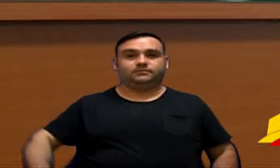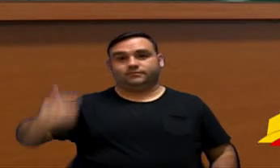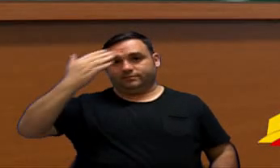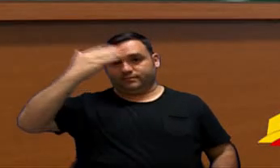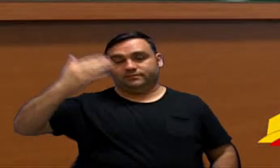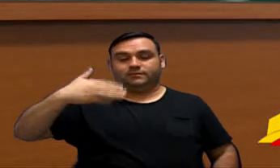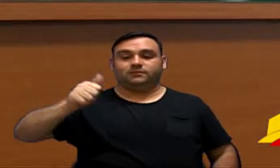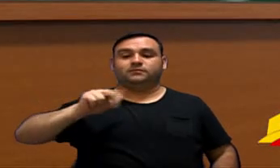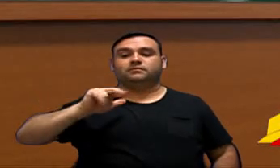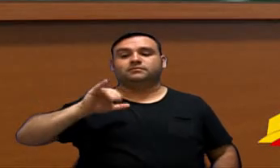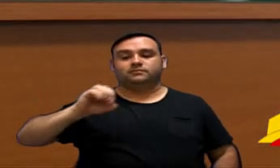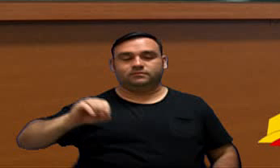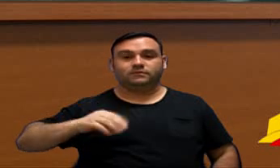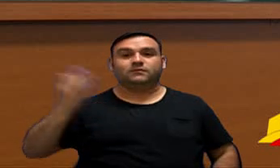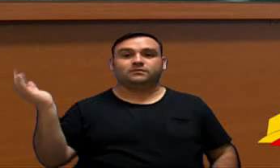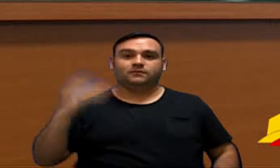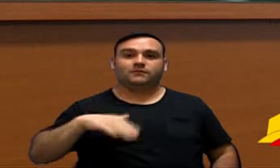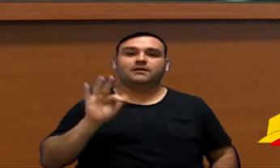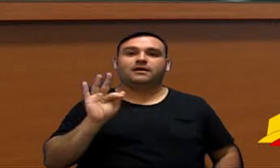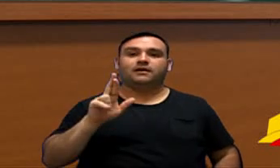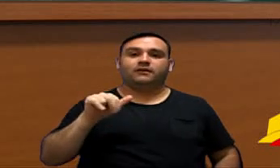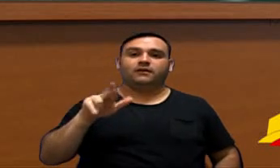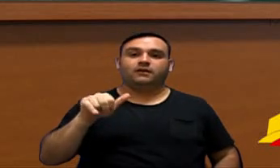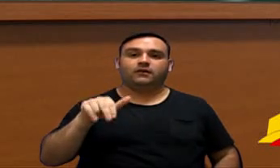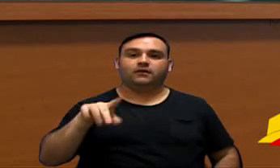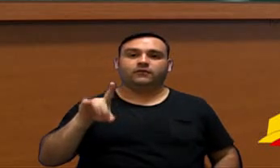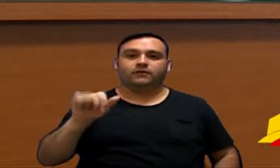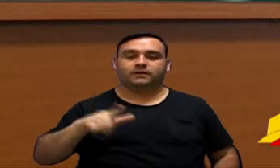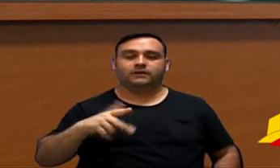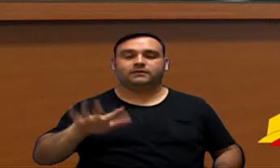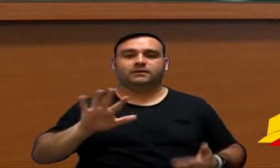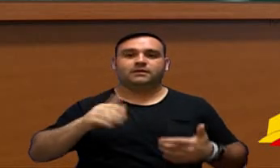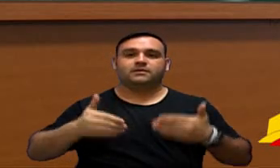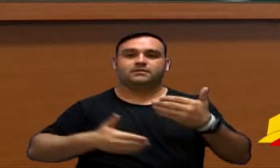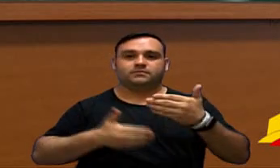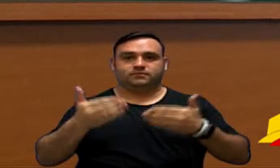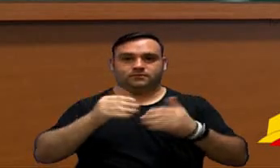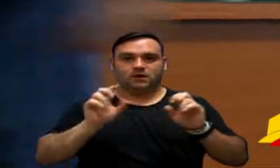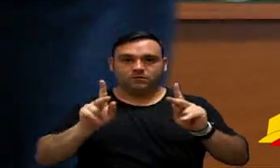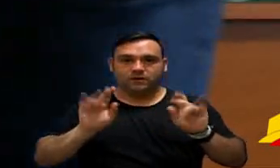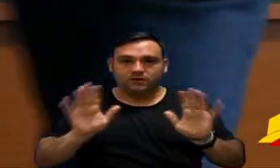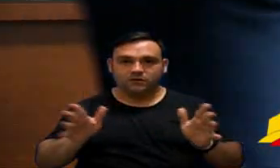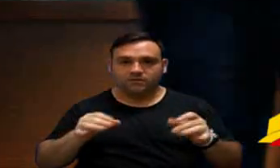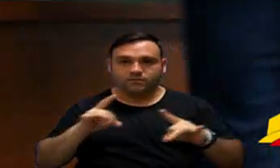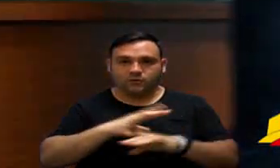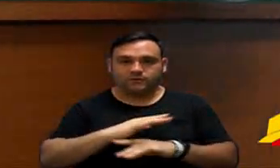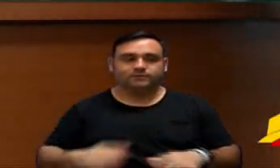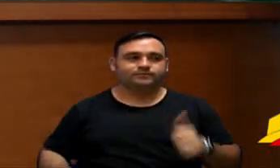Obrigado, secretário Márcio Carrara. Fernanda, se quiser... A apresentação da Fernanda já está ok? Já?